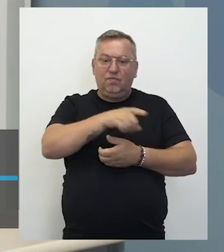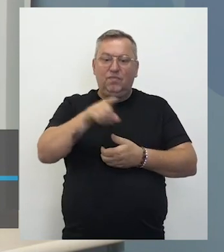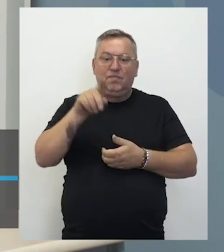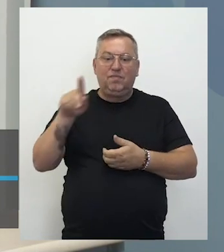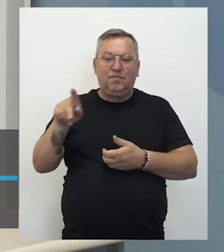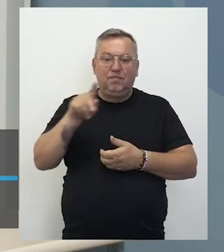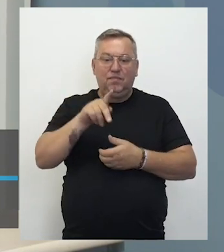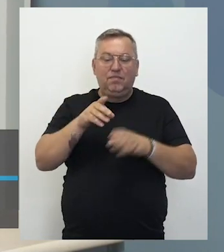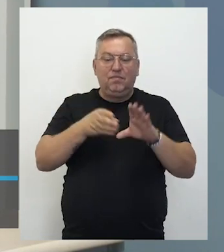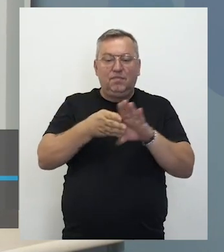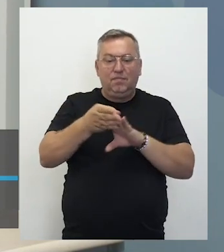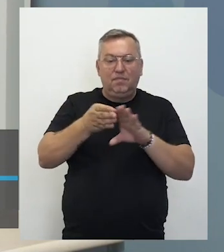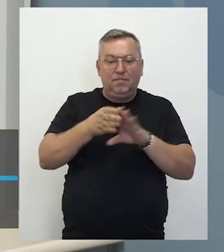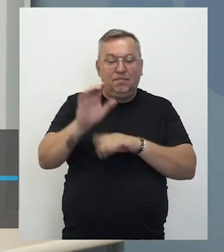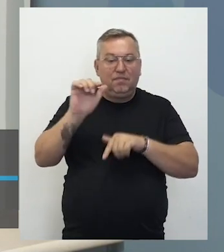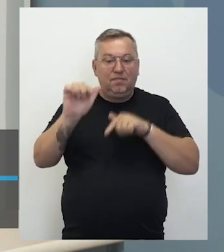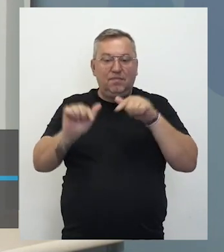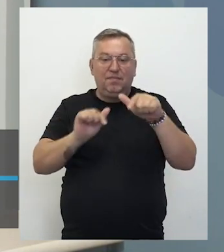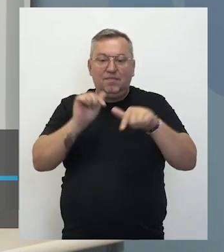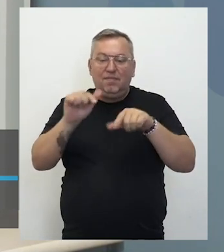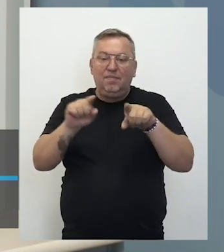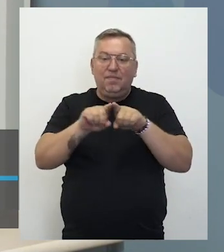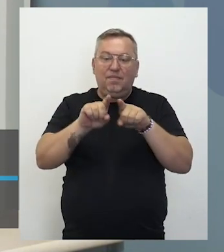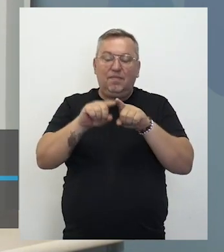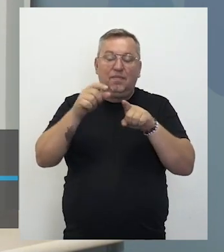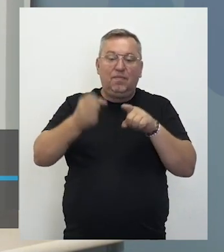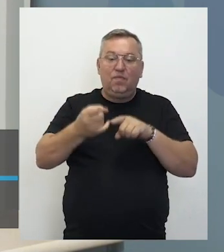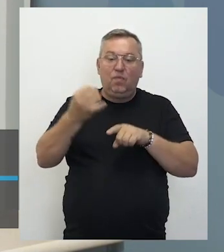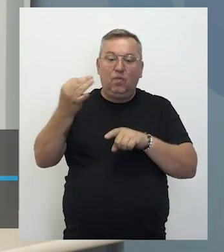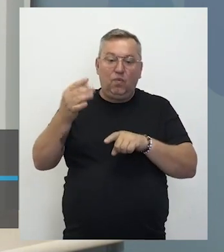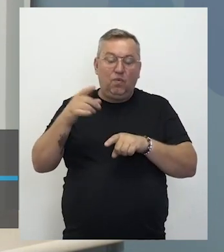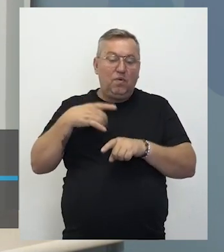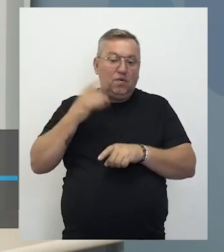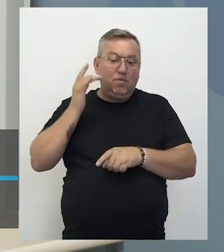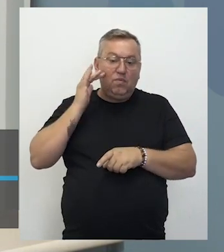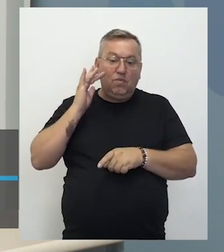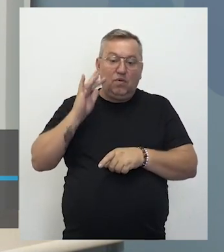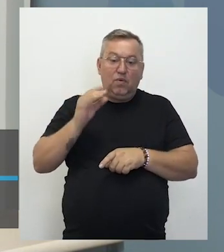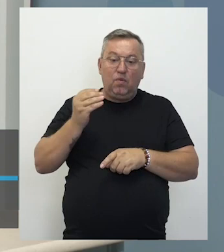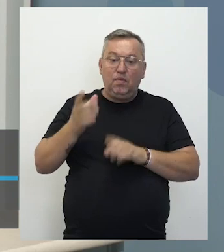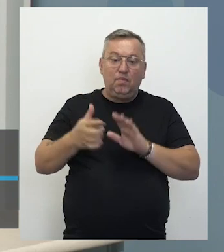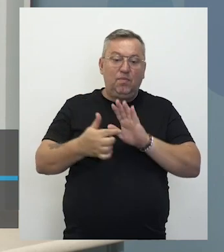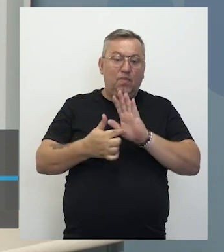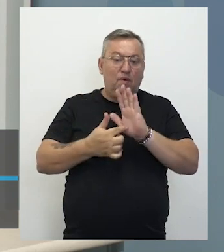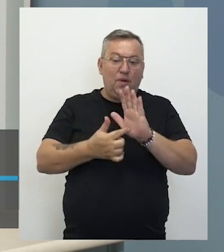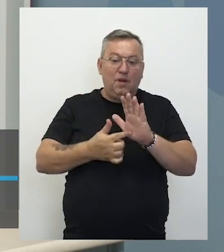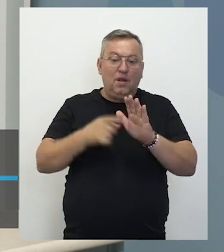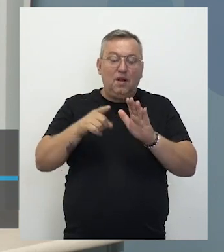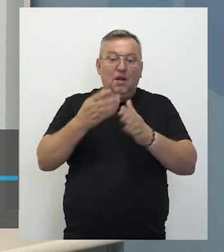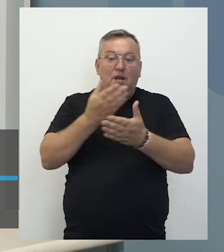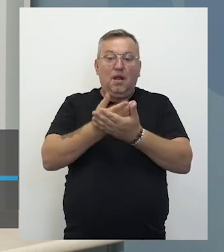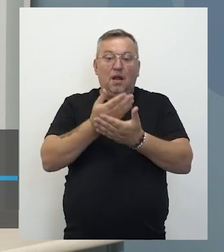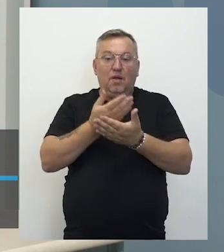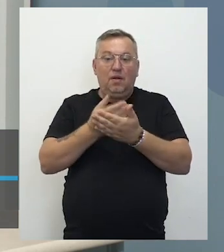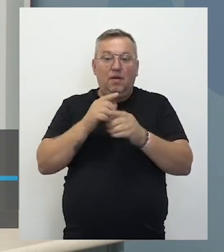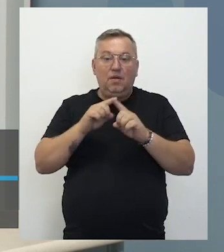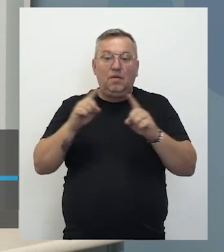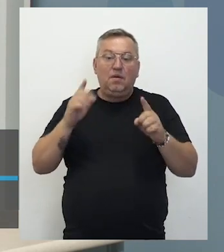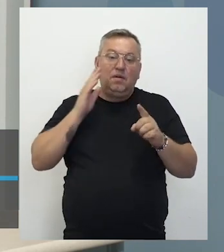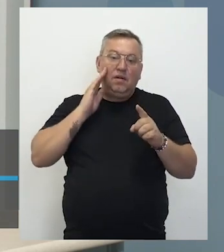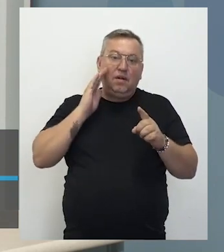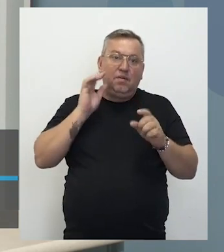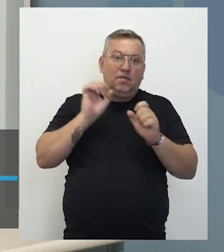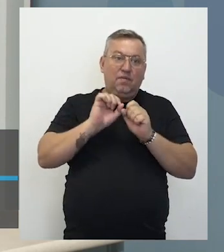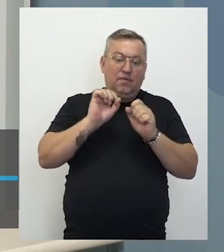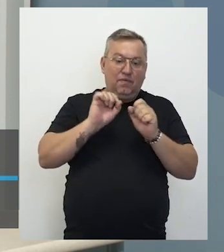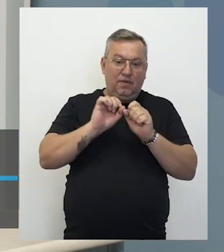que orientaram esses trabalhos, né, e tantos outros que a gente não tem como exibir, né, nessa aula, mas que a gente sabe que foi